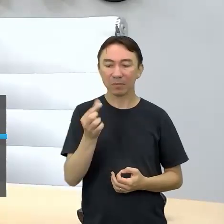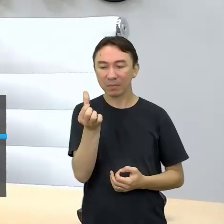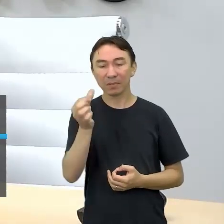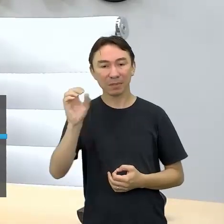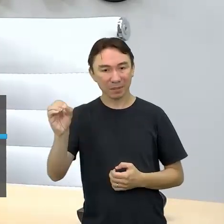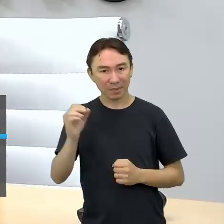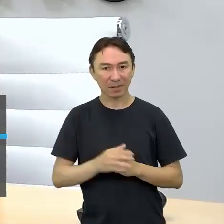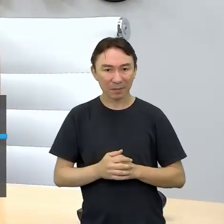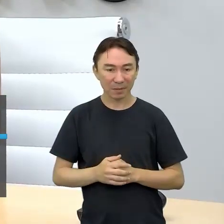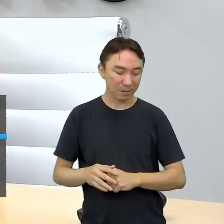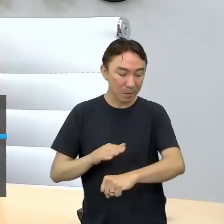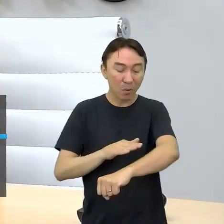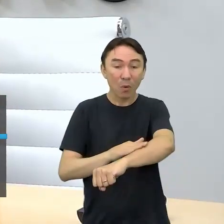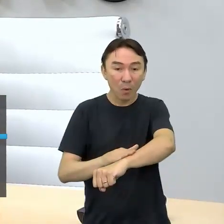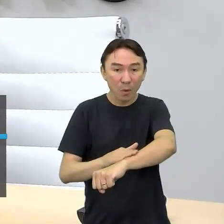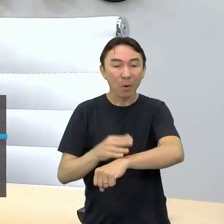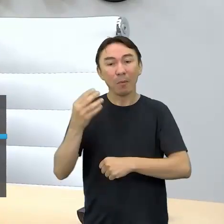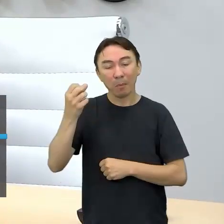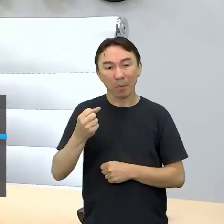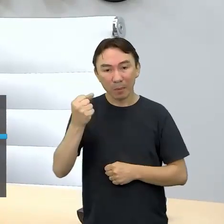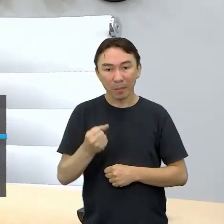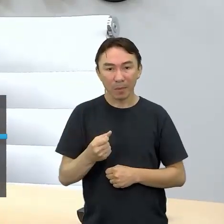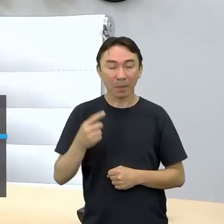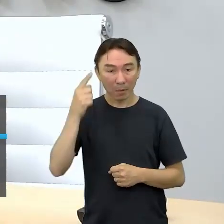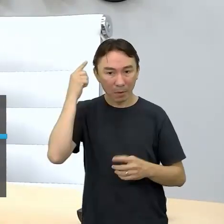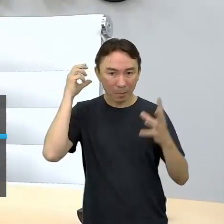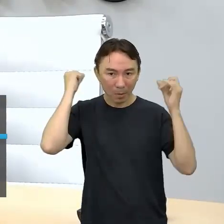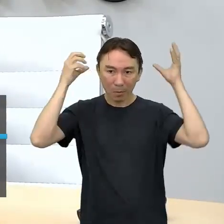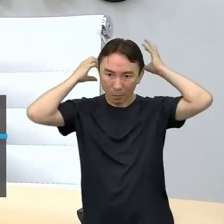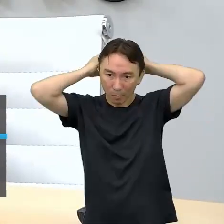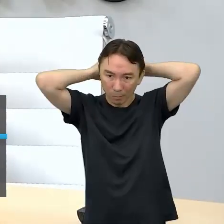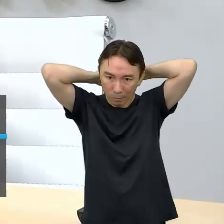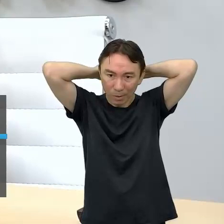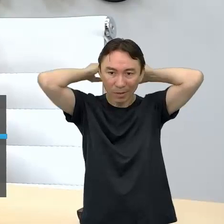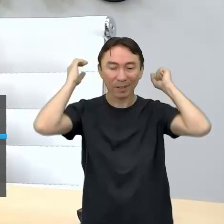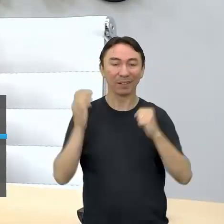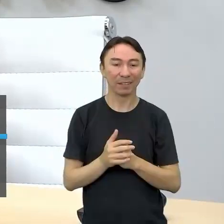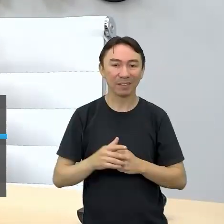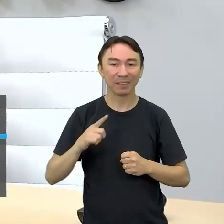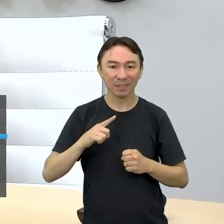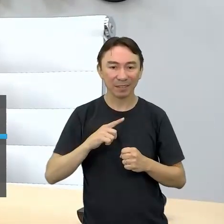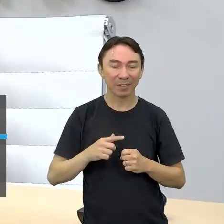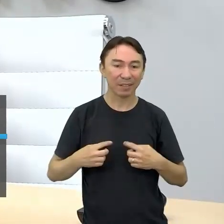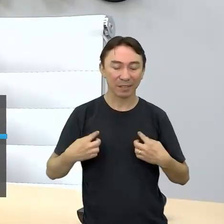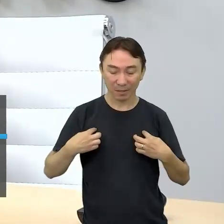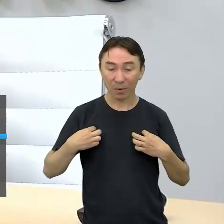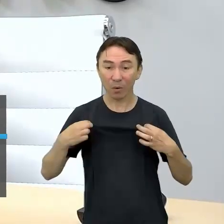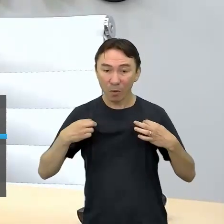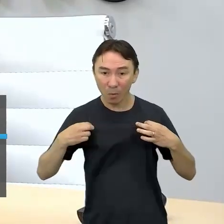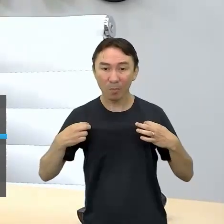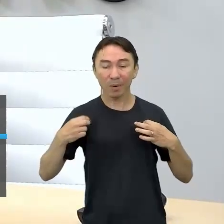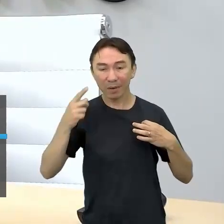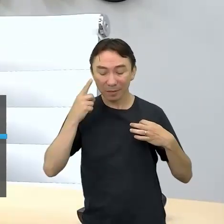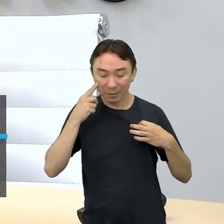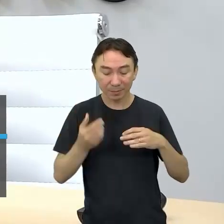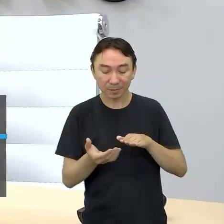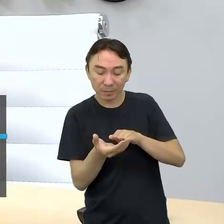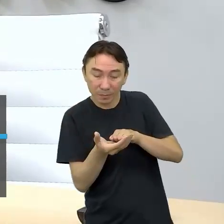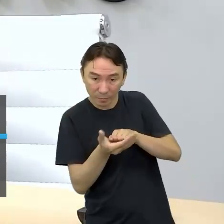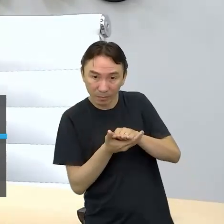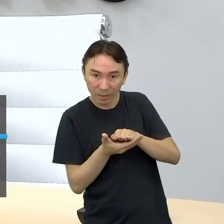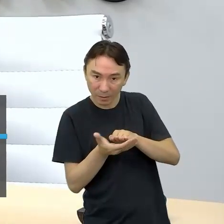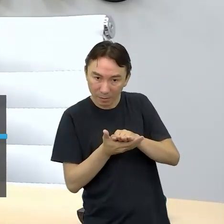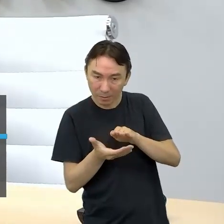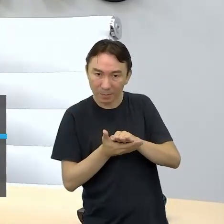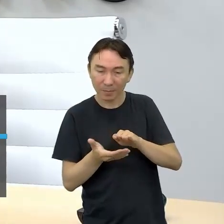pele clara, estou de cabelo com rabo de cavalo, estou com uma calça jeans azul clara, uma sapatilha